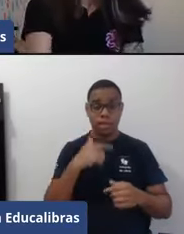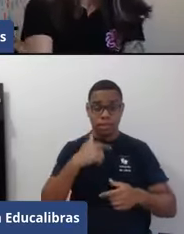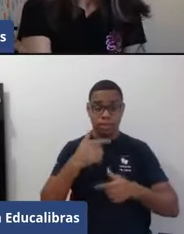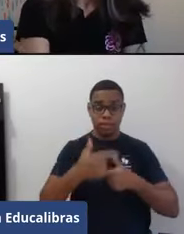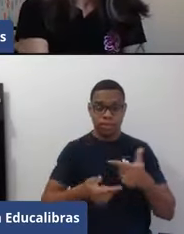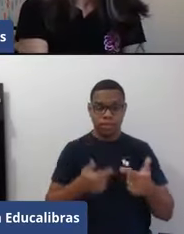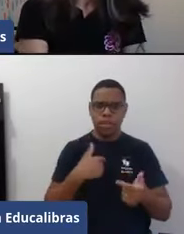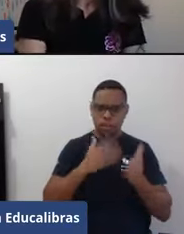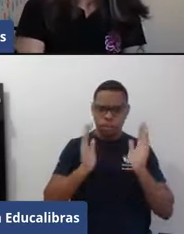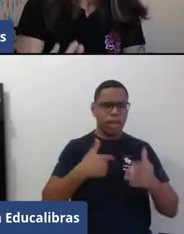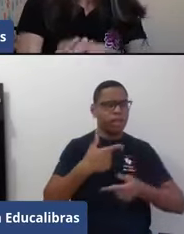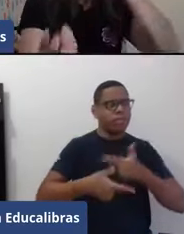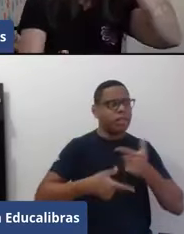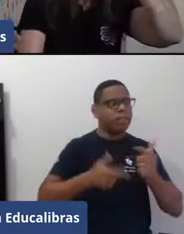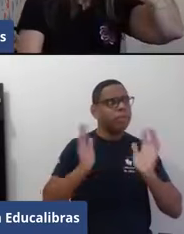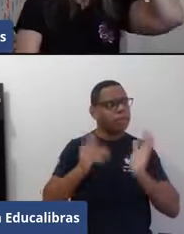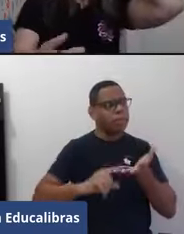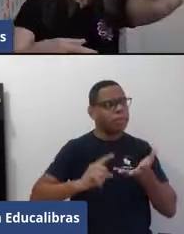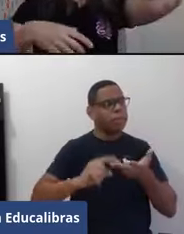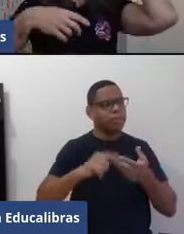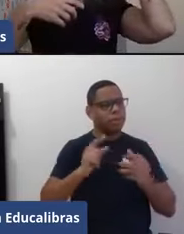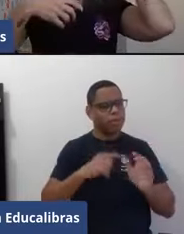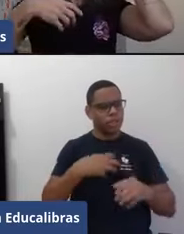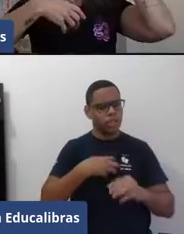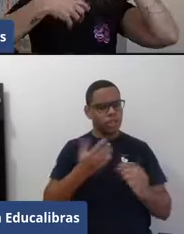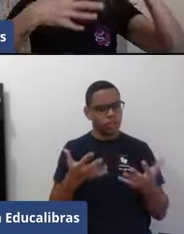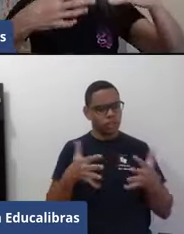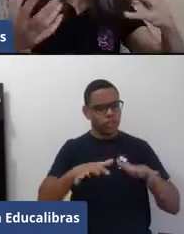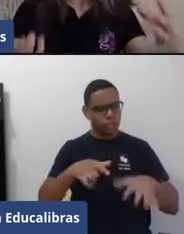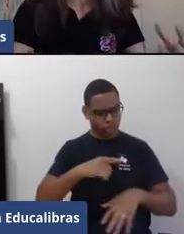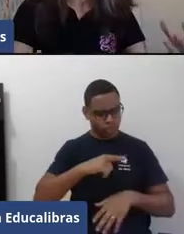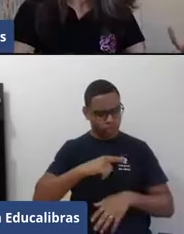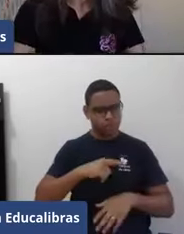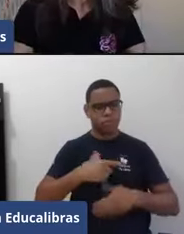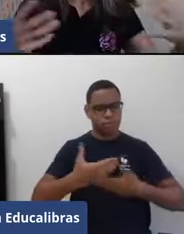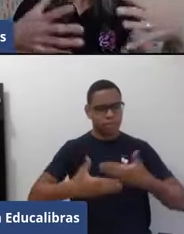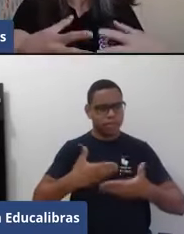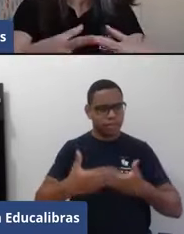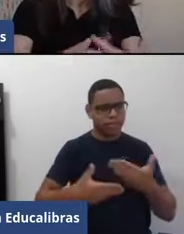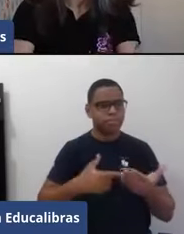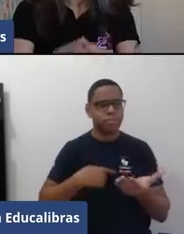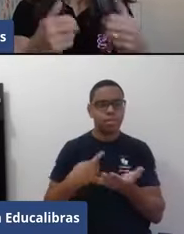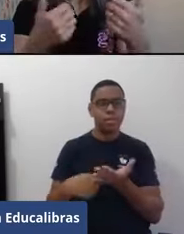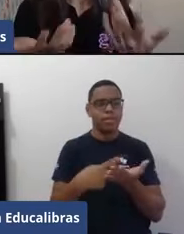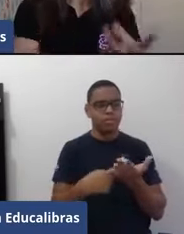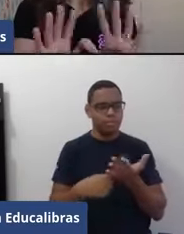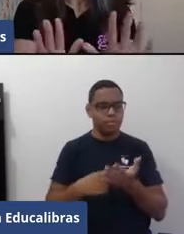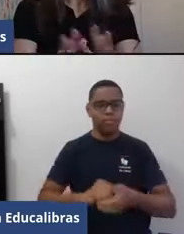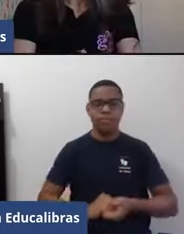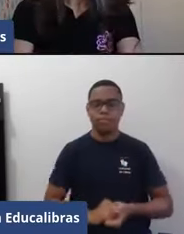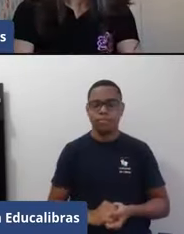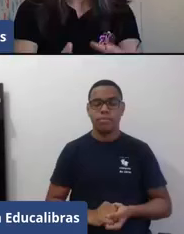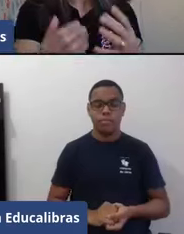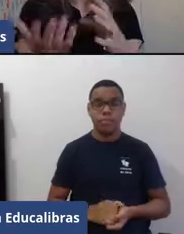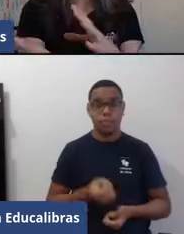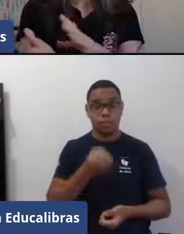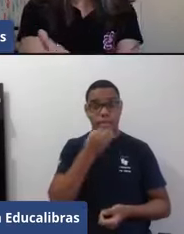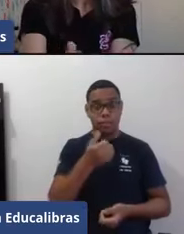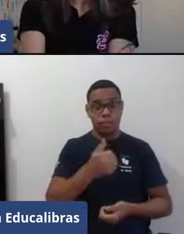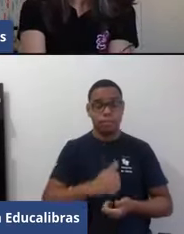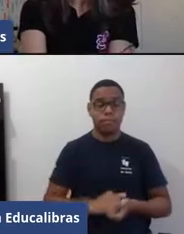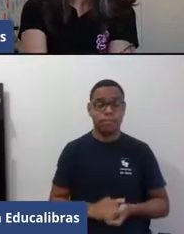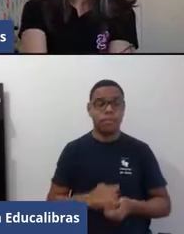eu já faço algumas atitudes, eu já tenho uma atitude inclusiva, eu já desenvolvo atividades inclusivas. Então, que bom. Às vezes